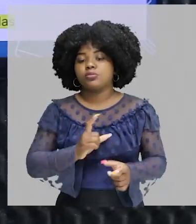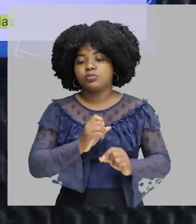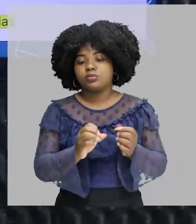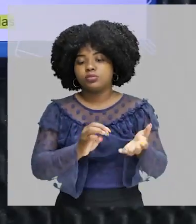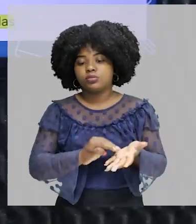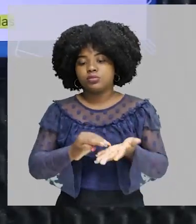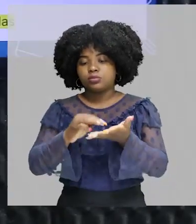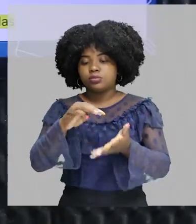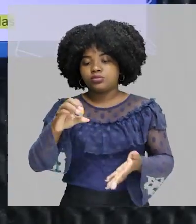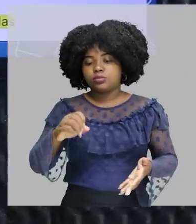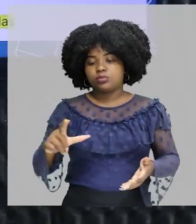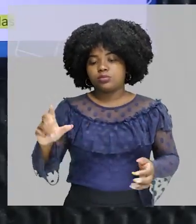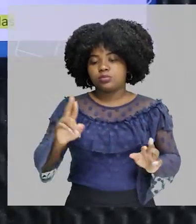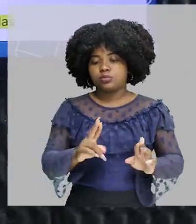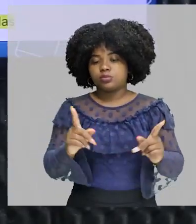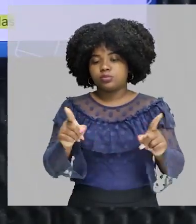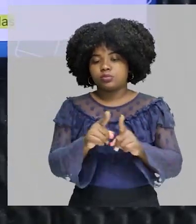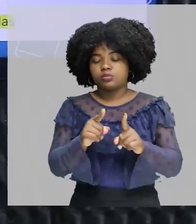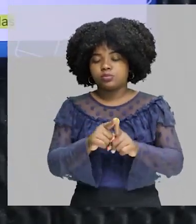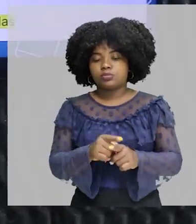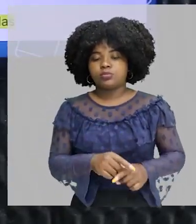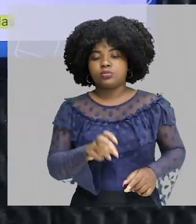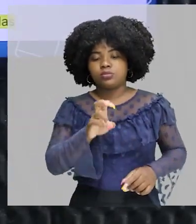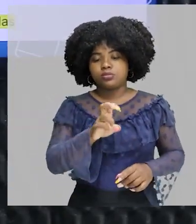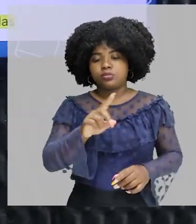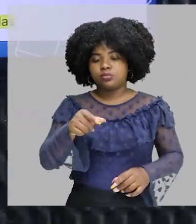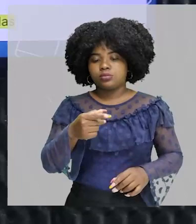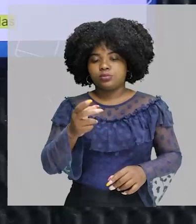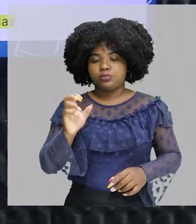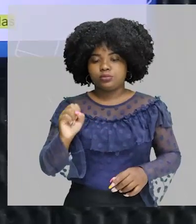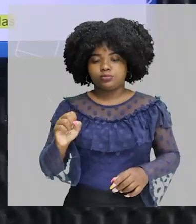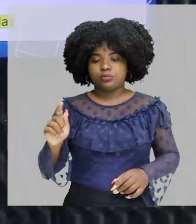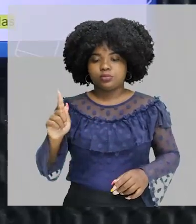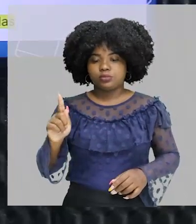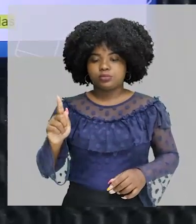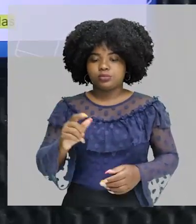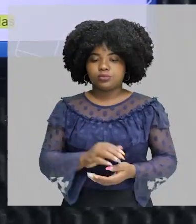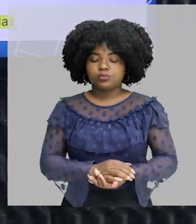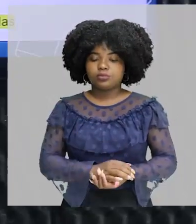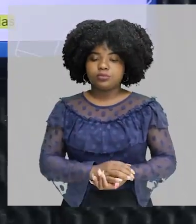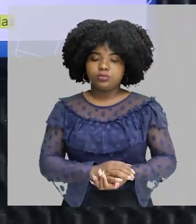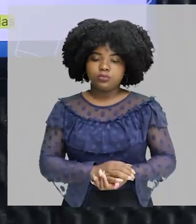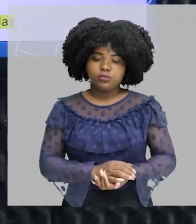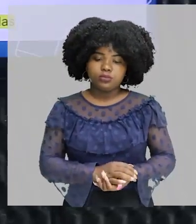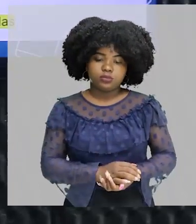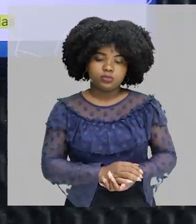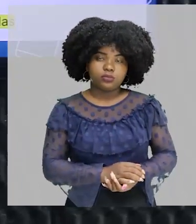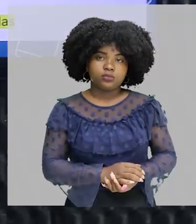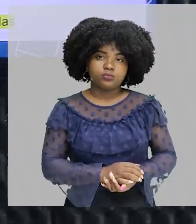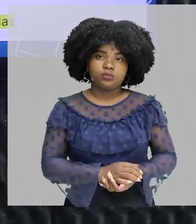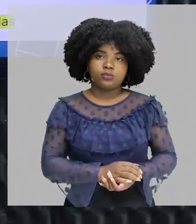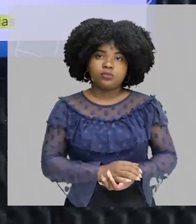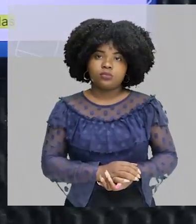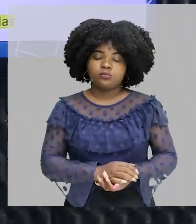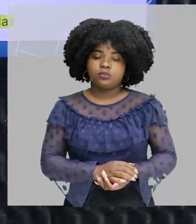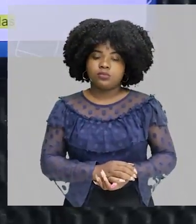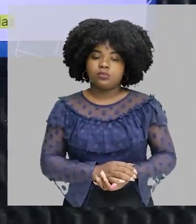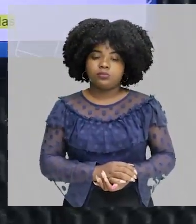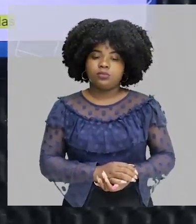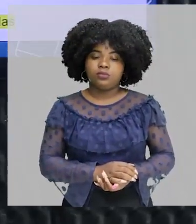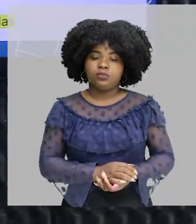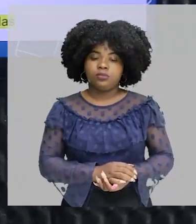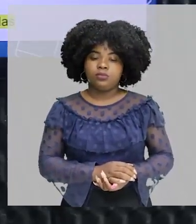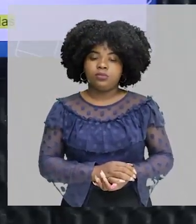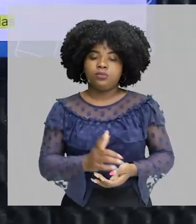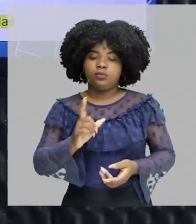molares diferentes. 5,8 gramas, que é a massa presente no isqueiro, certo?